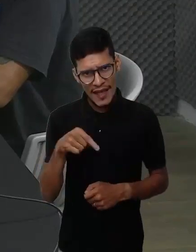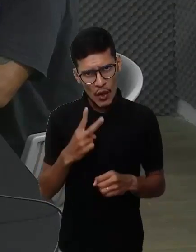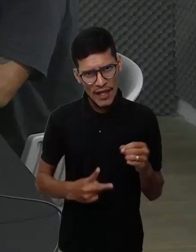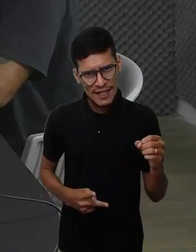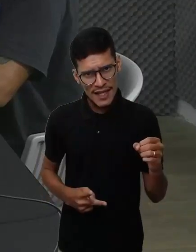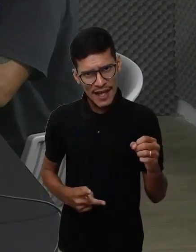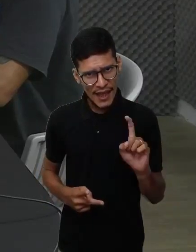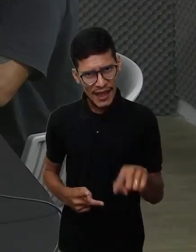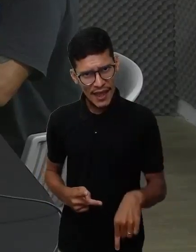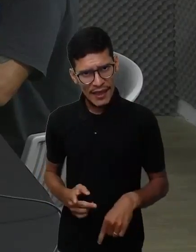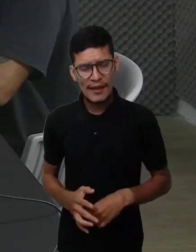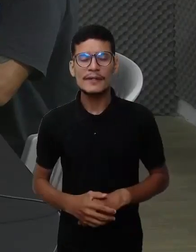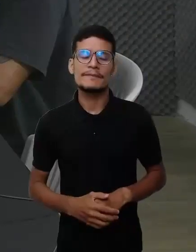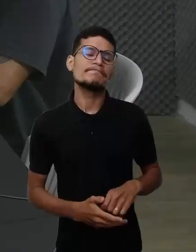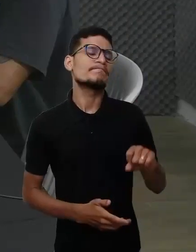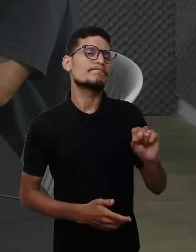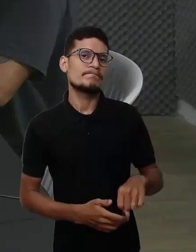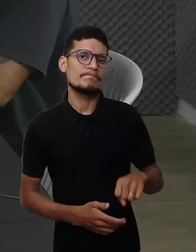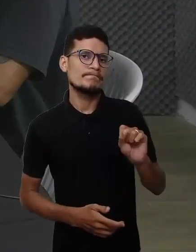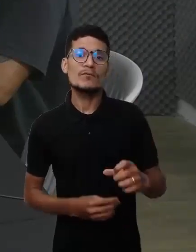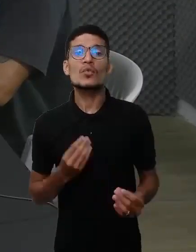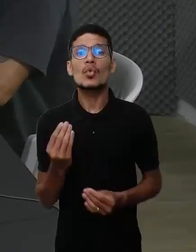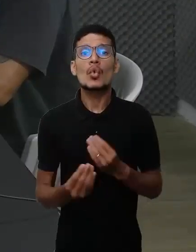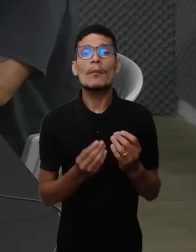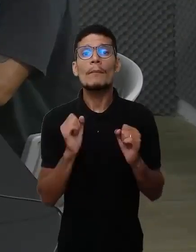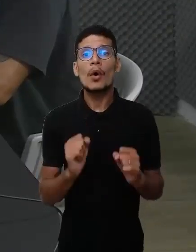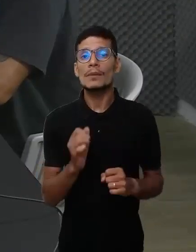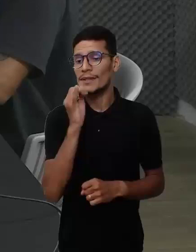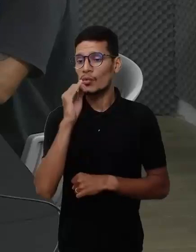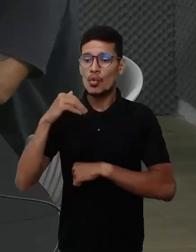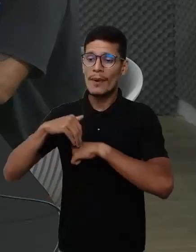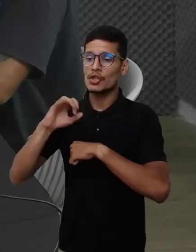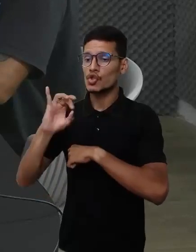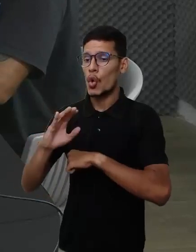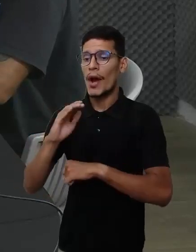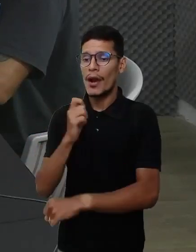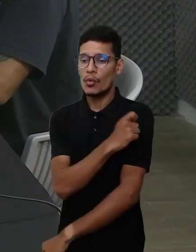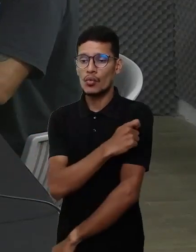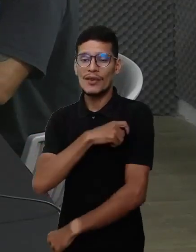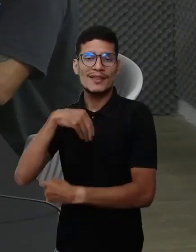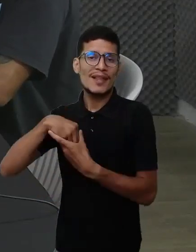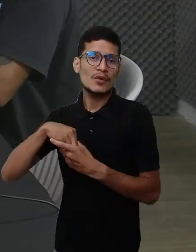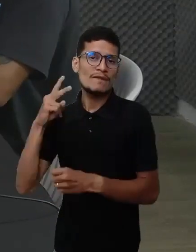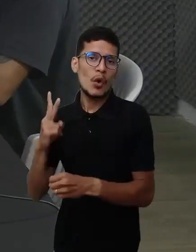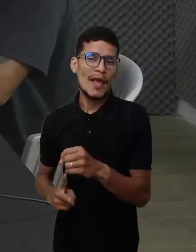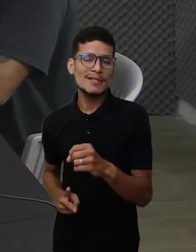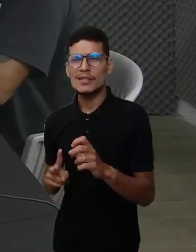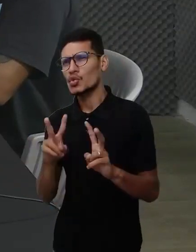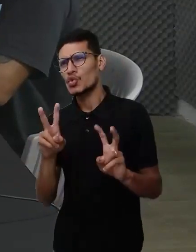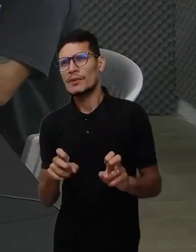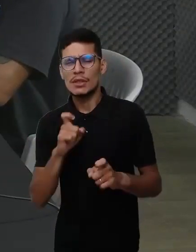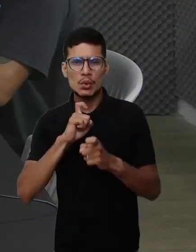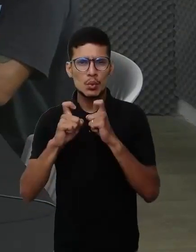Sim, sim. E como é que a gente pode culpar só o estudante que tá lá na Não, sala de aula dessa violência, sabe? Esse discurso de que